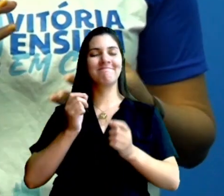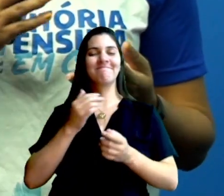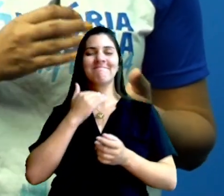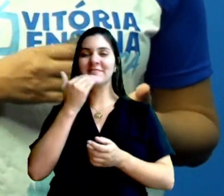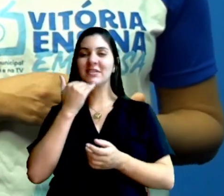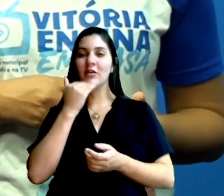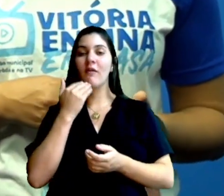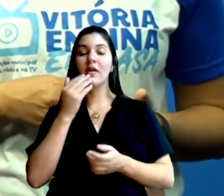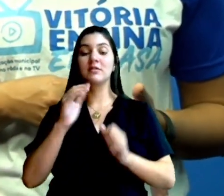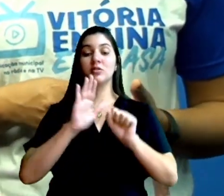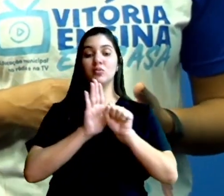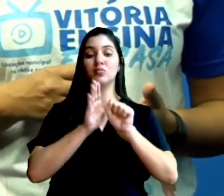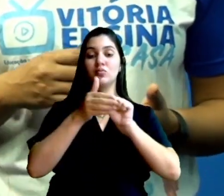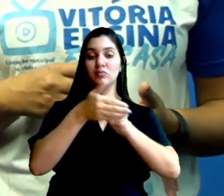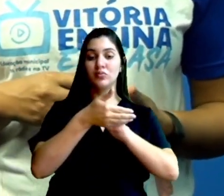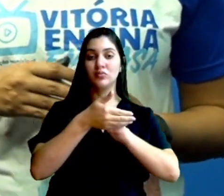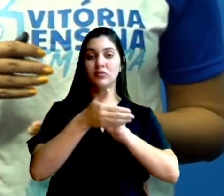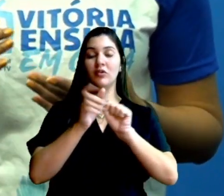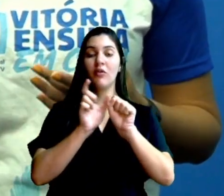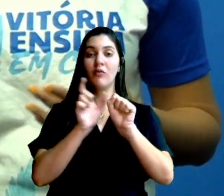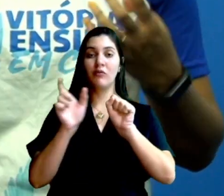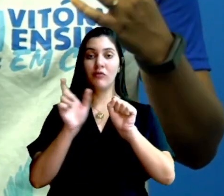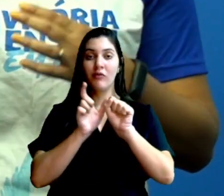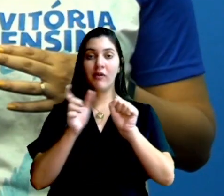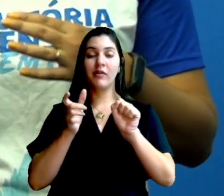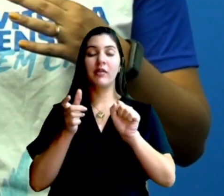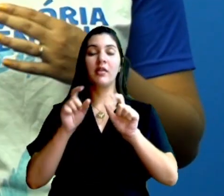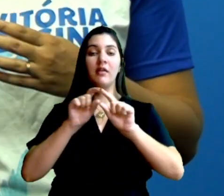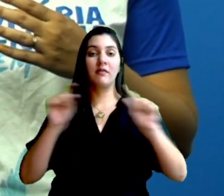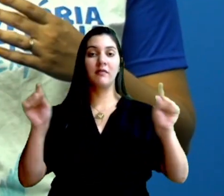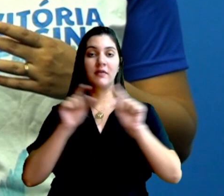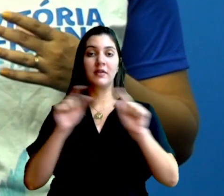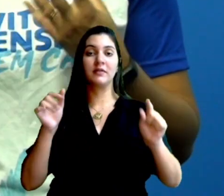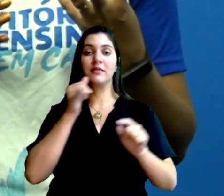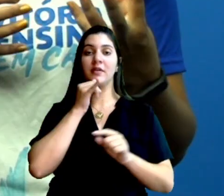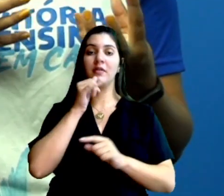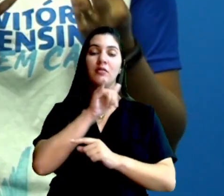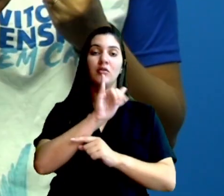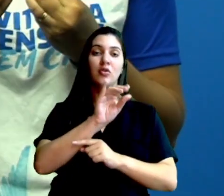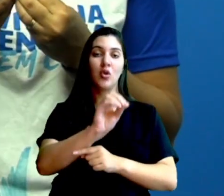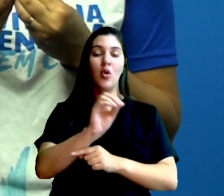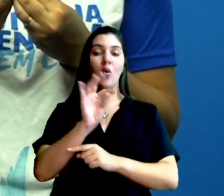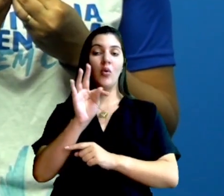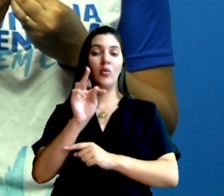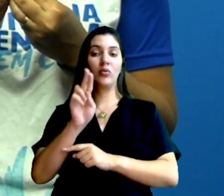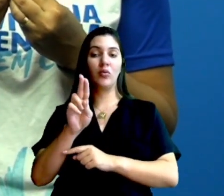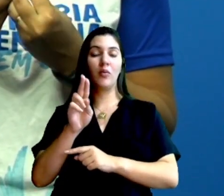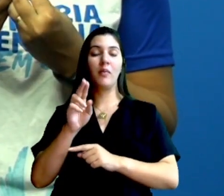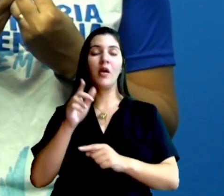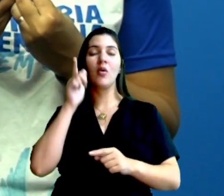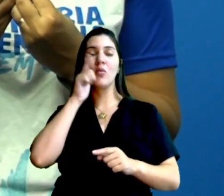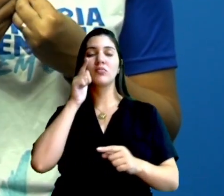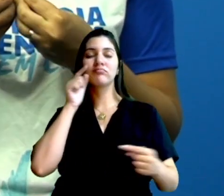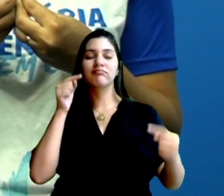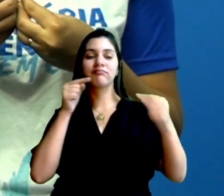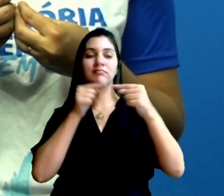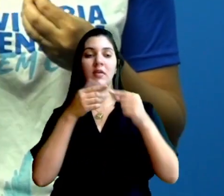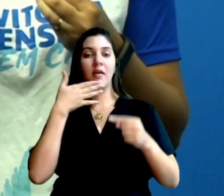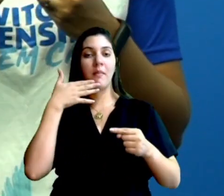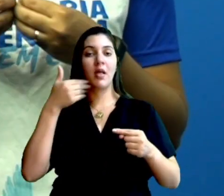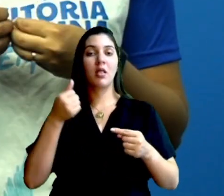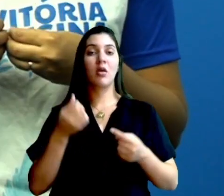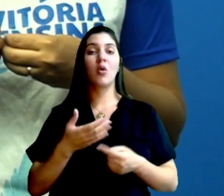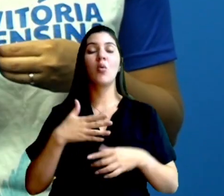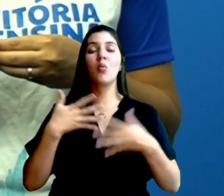sempre o sujeito da frase ele vai vir eu, tu, ele, para a gente conseguir identificar melhor qual